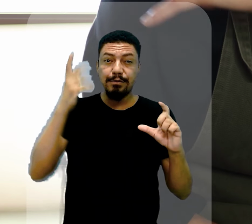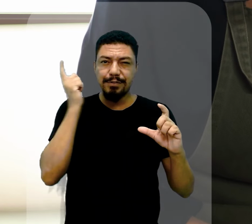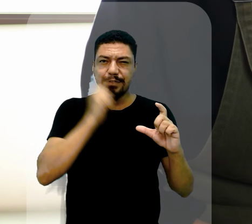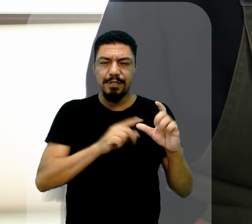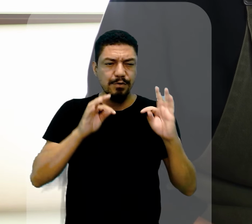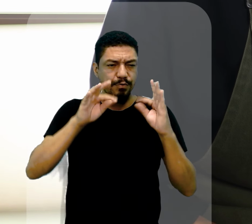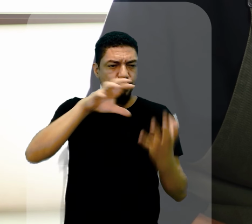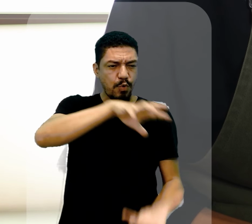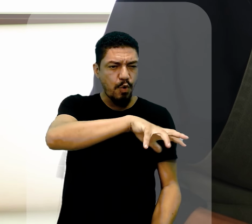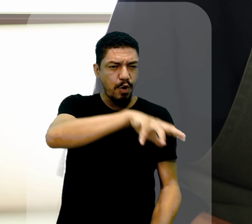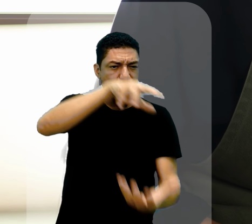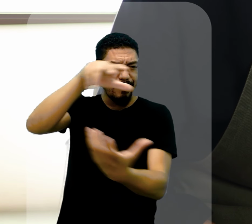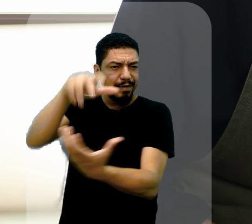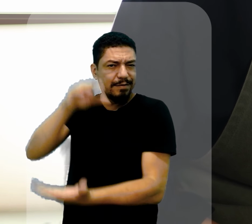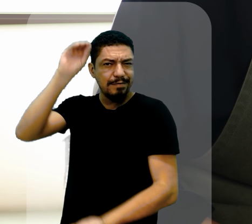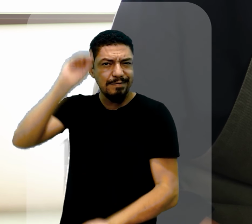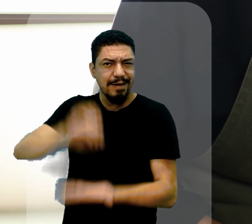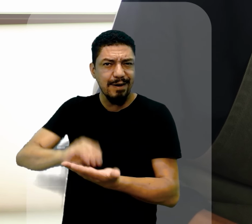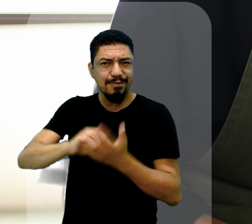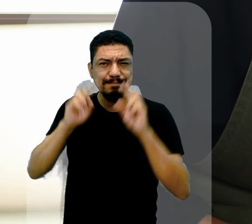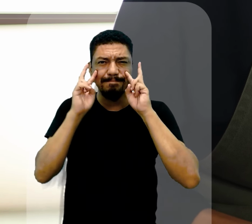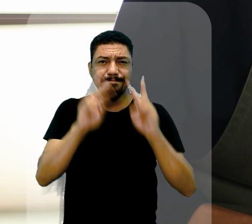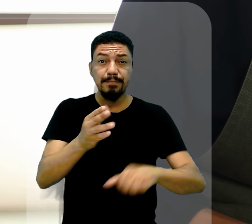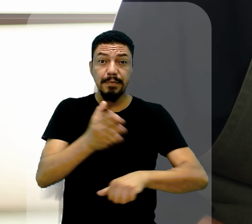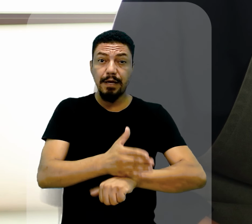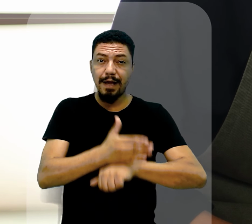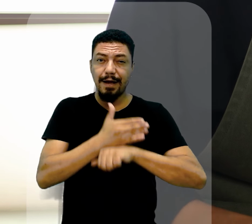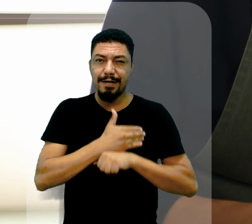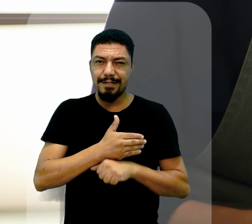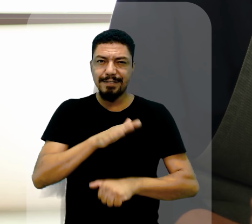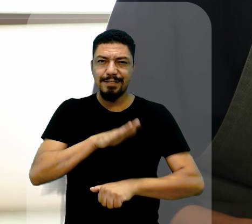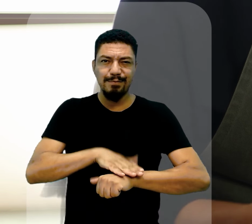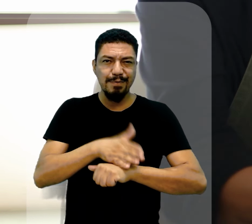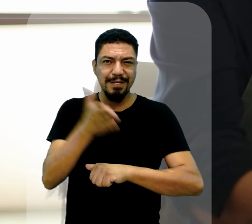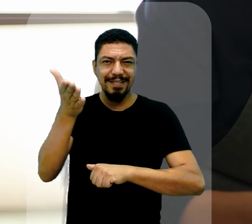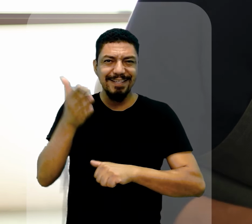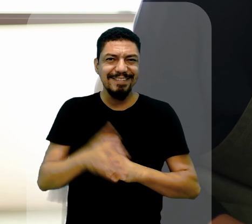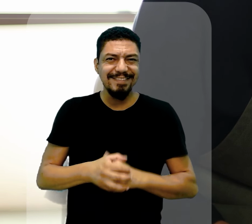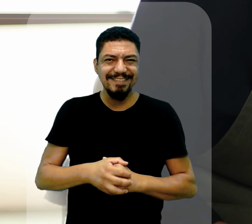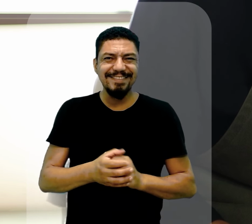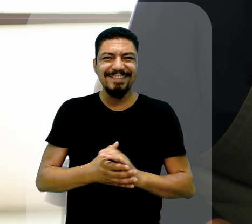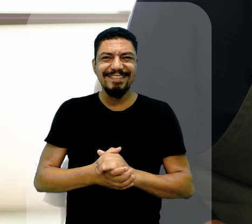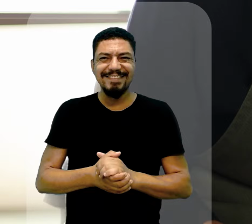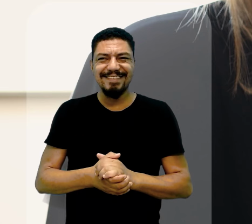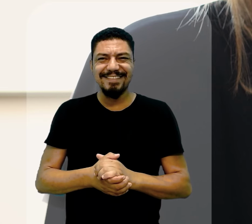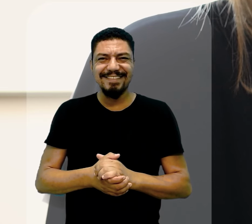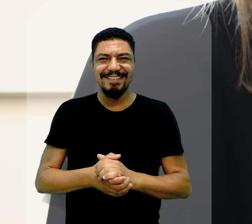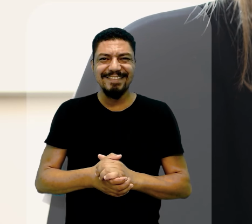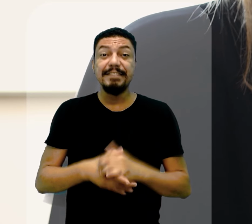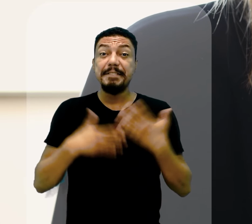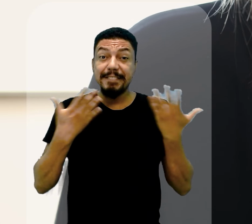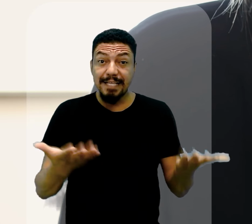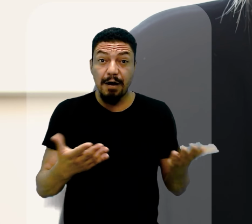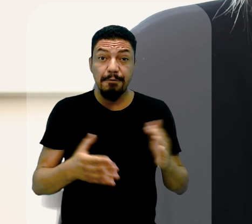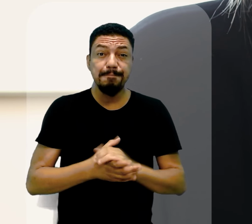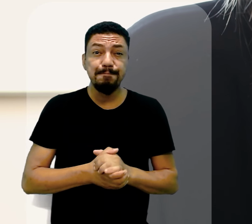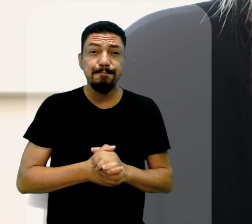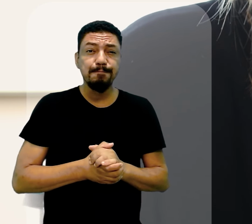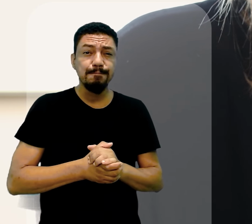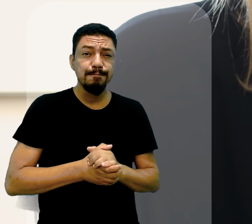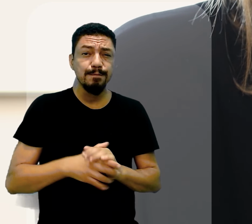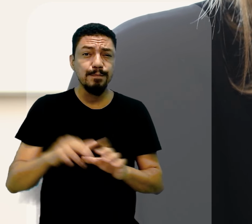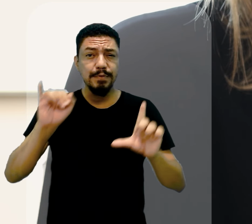todo um universo que não foi olhado ou que quer ser olhado naquele momento do terapêutico. Então,